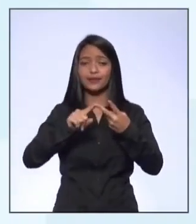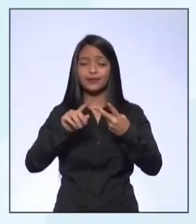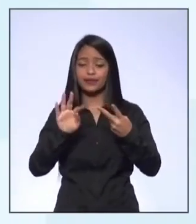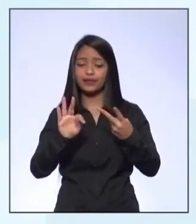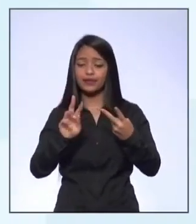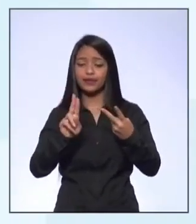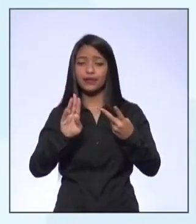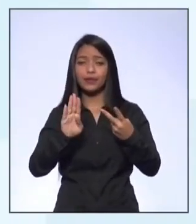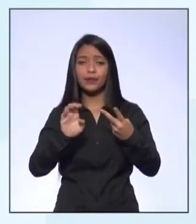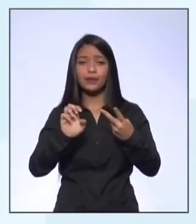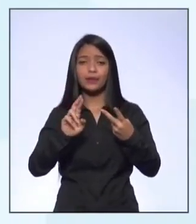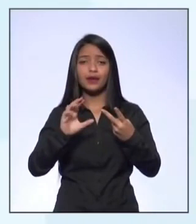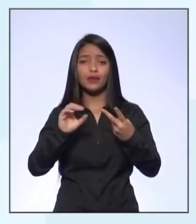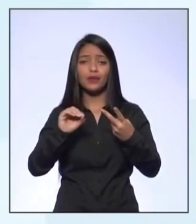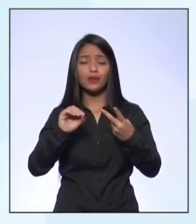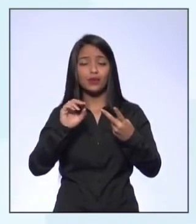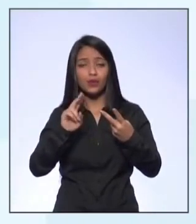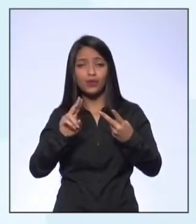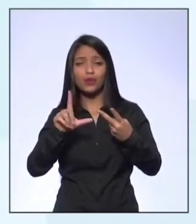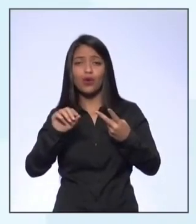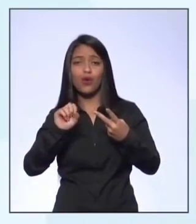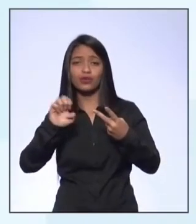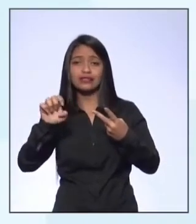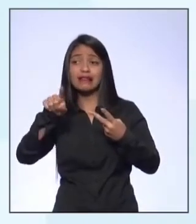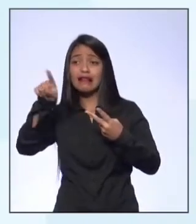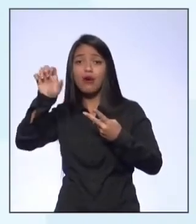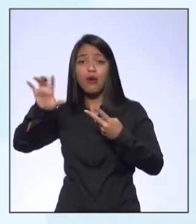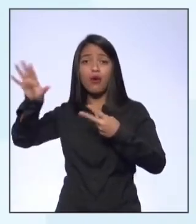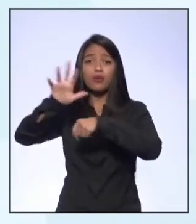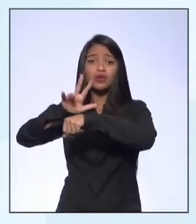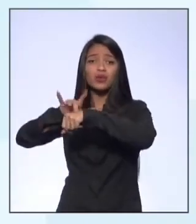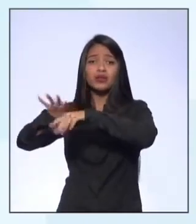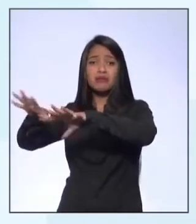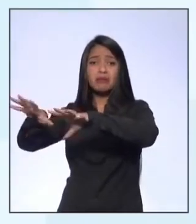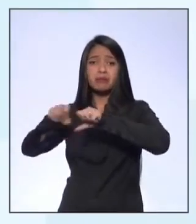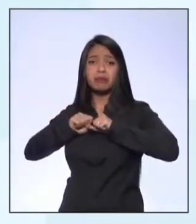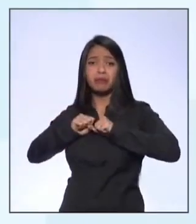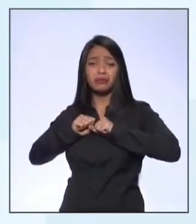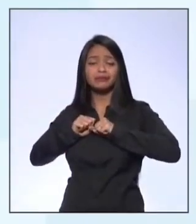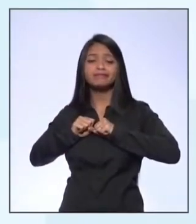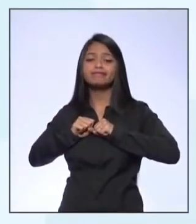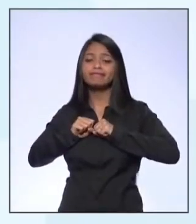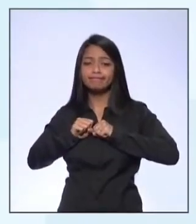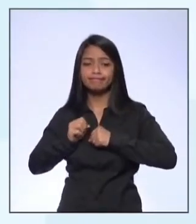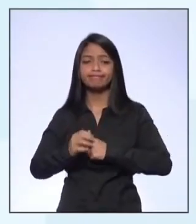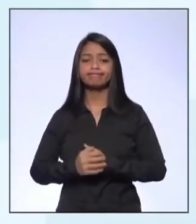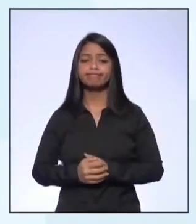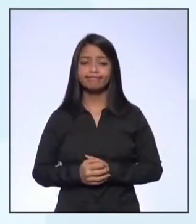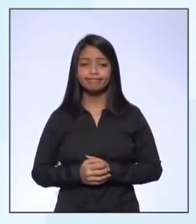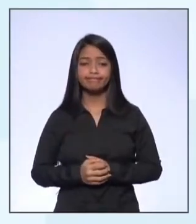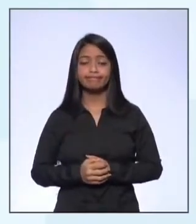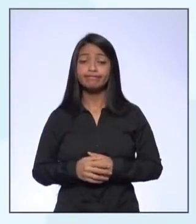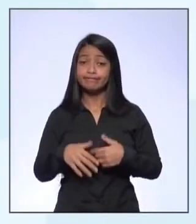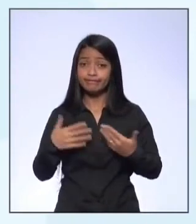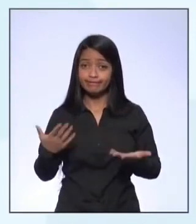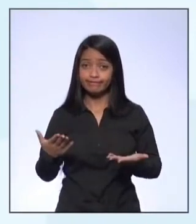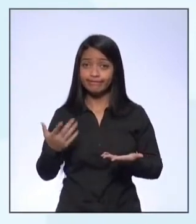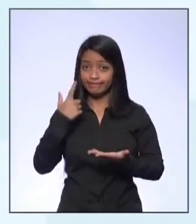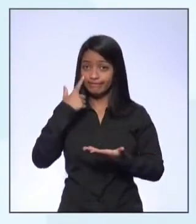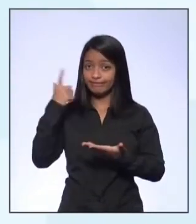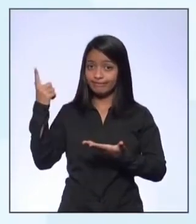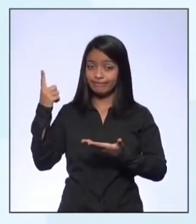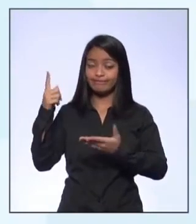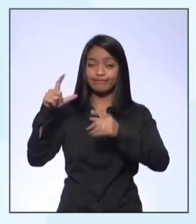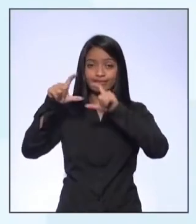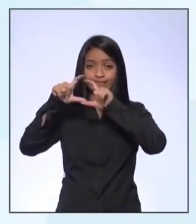eram transmitidas no contato com os europeus doentes. De acordo aí com esse